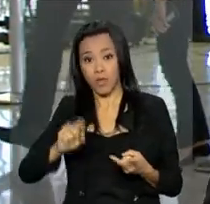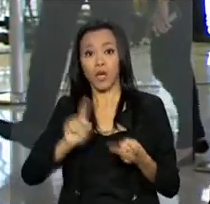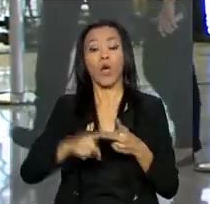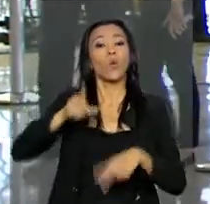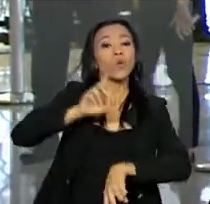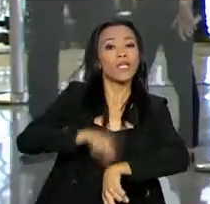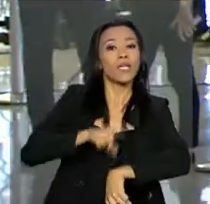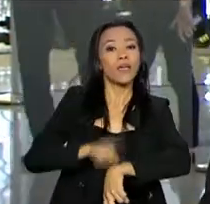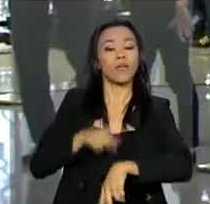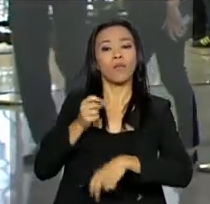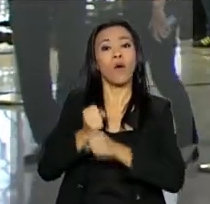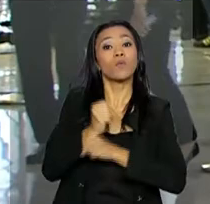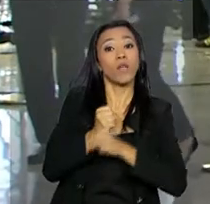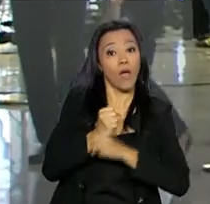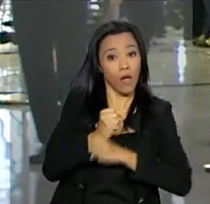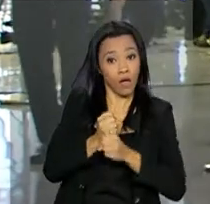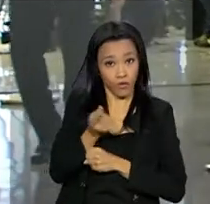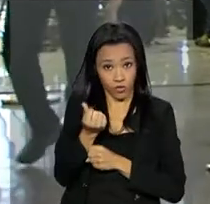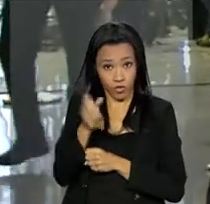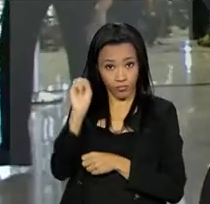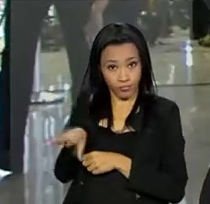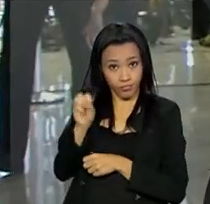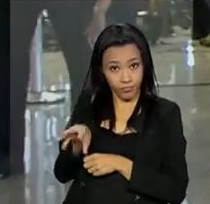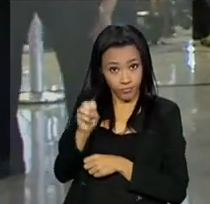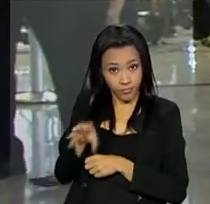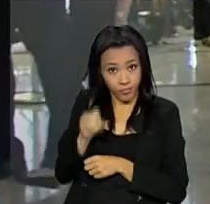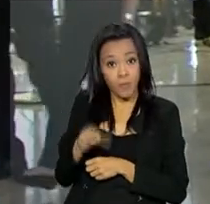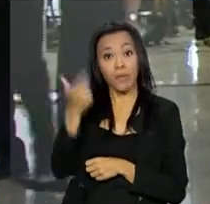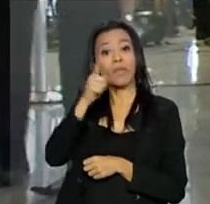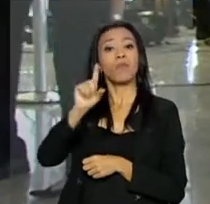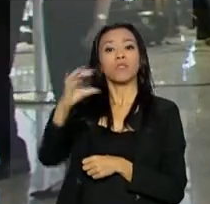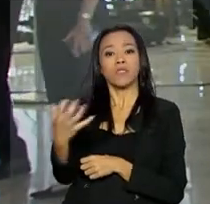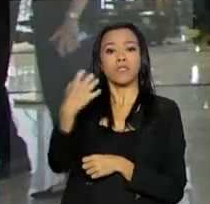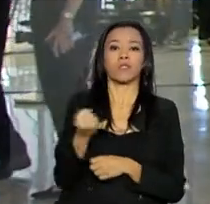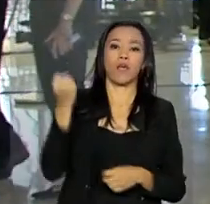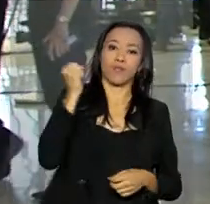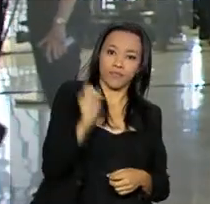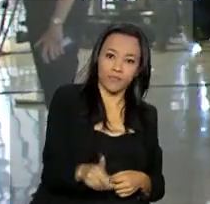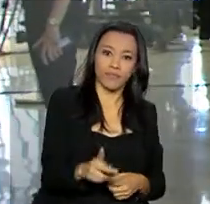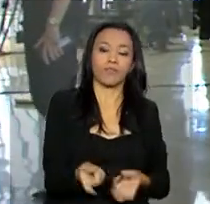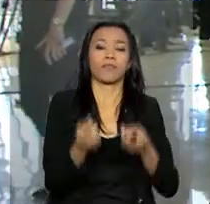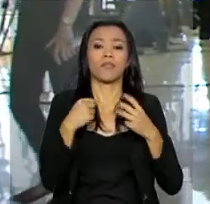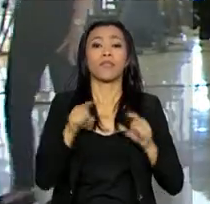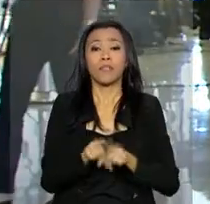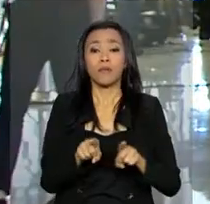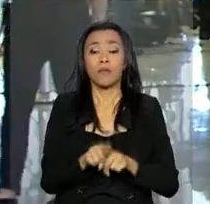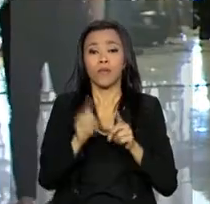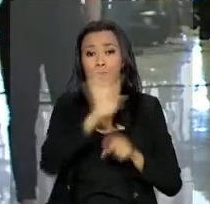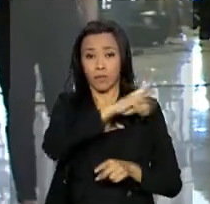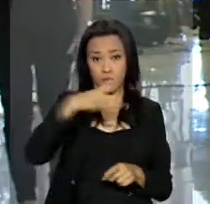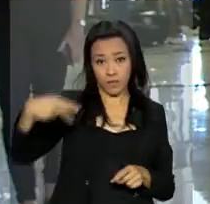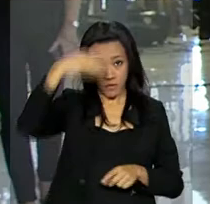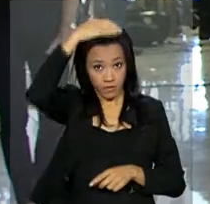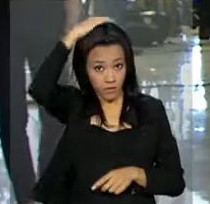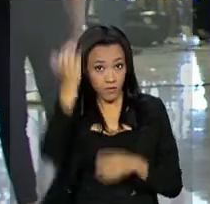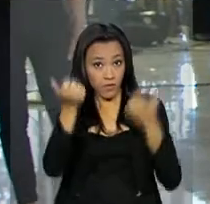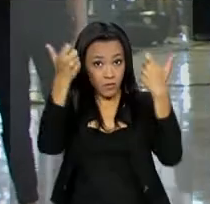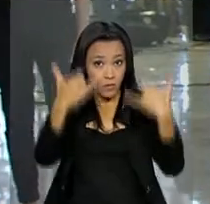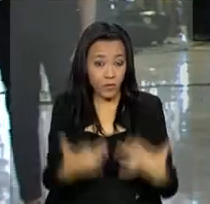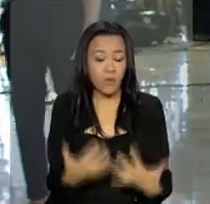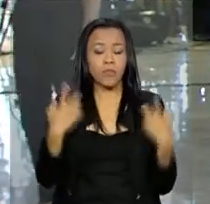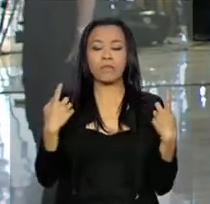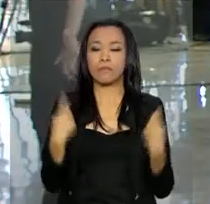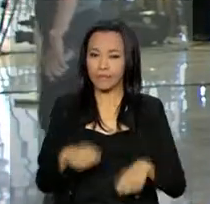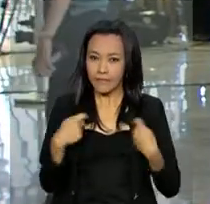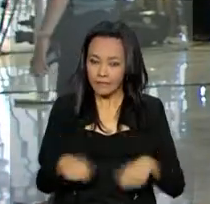de contribuição para acessar a previdência social o presidente disse mais uma vez e ressaltou mais uma vez a necessidade de se fazer